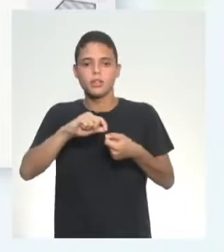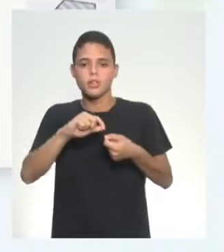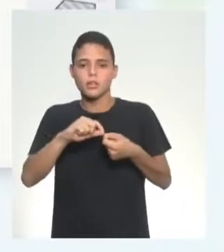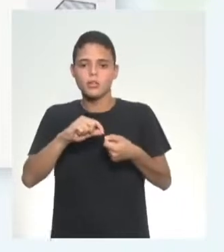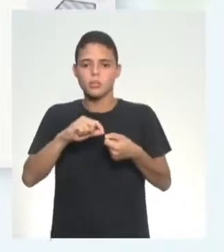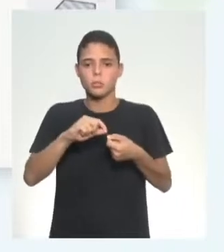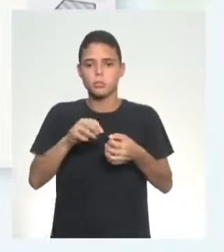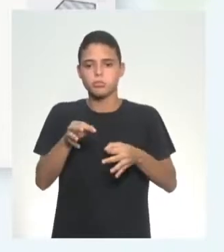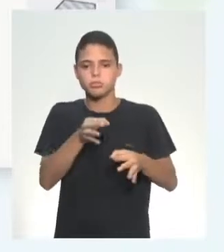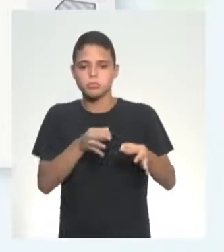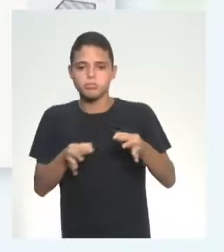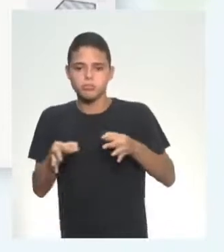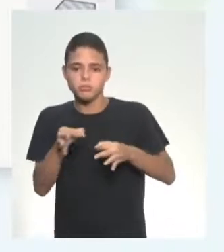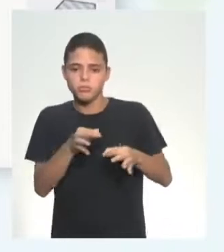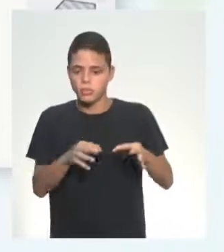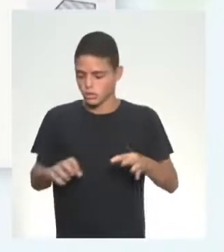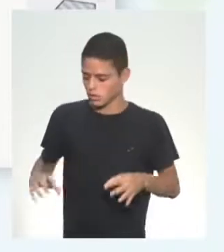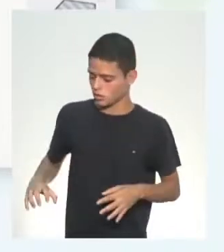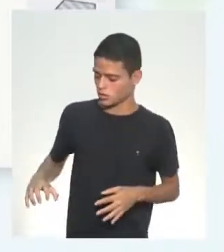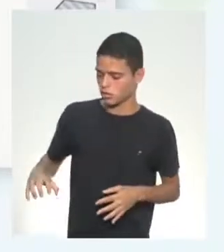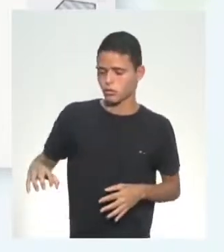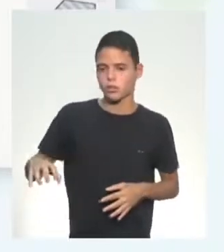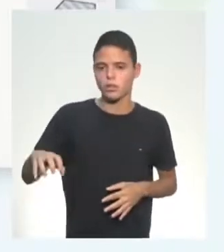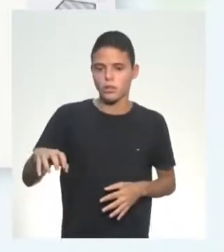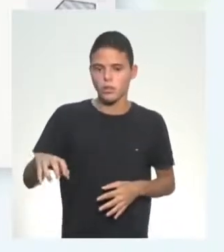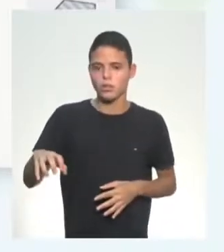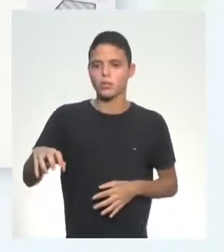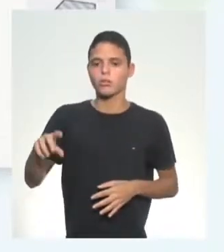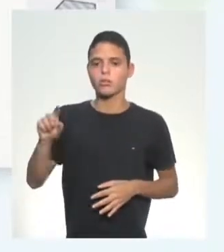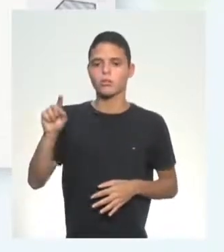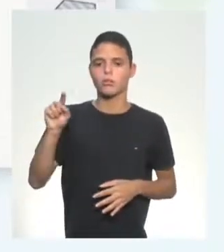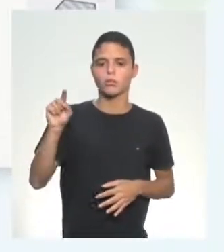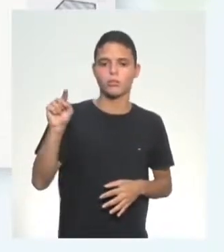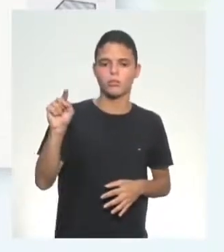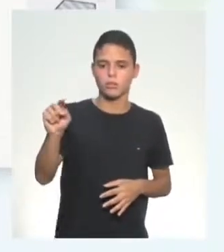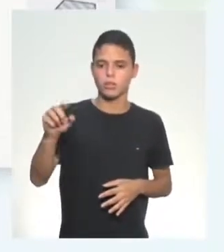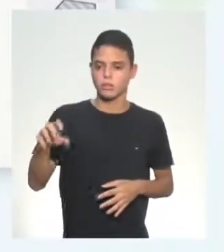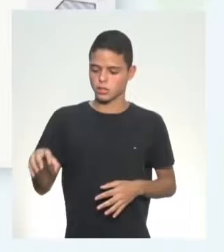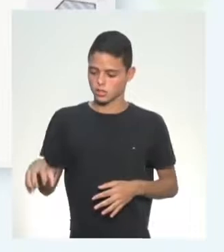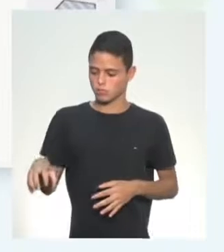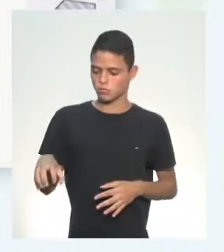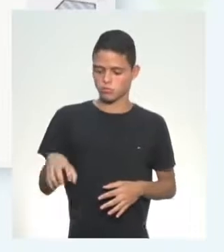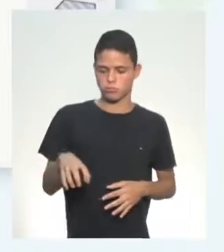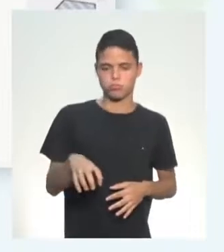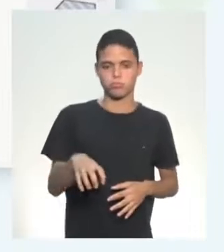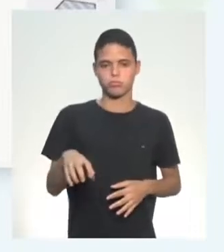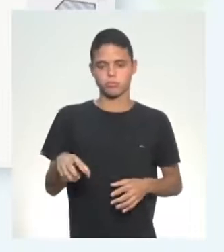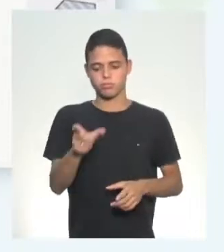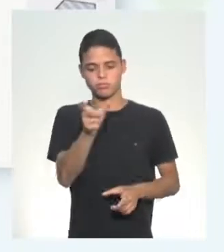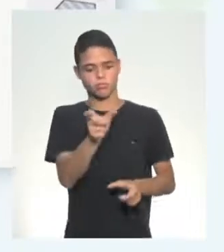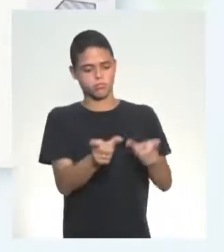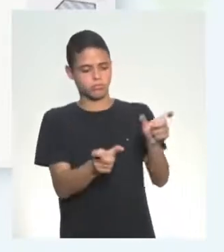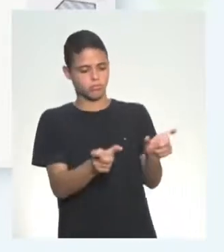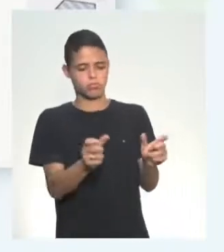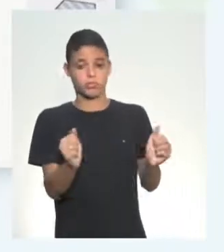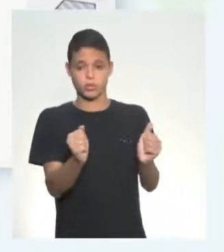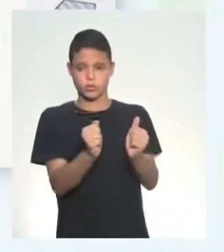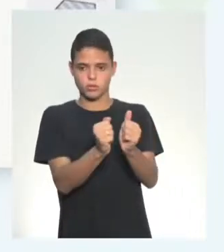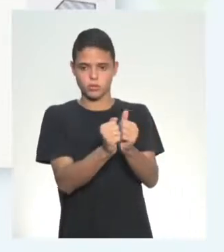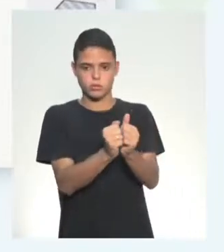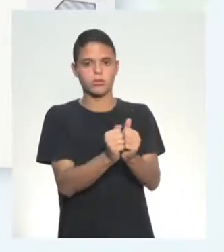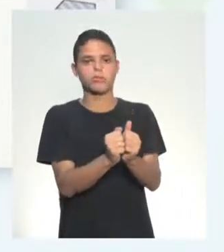selecionar. Arrastando o meu mouse com o botão esquerdo pressionado, vou selecionar as duas peças.